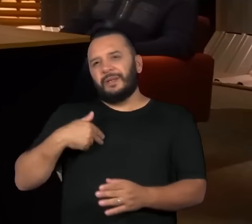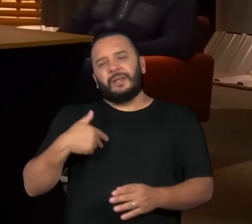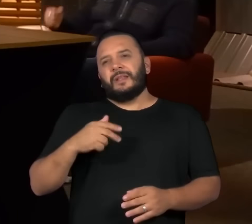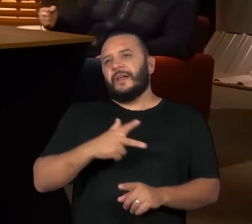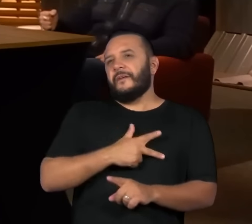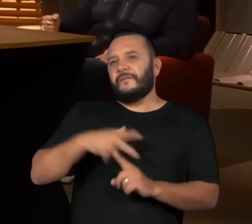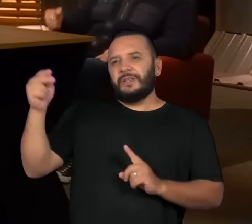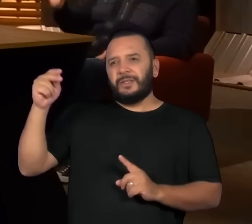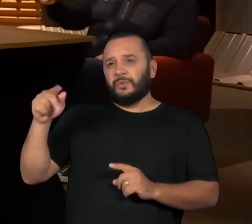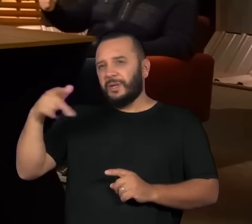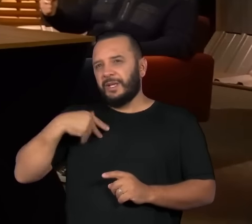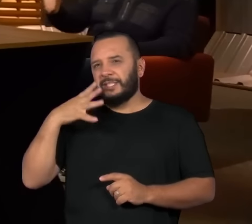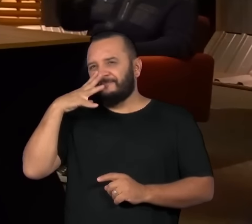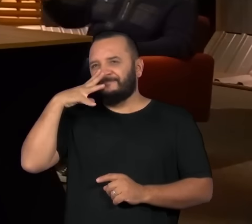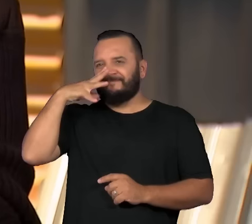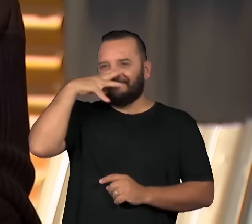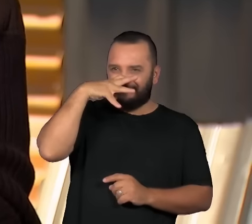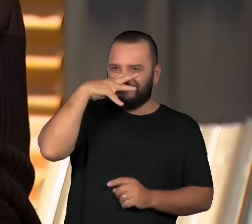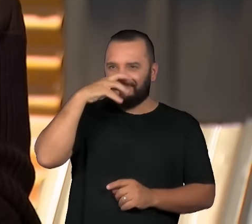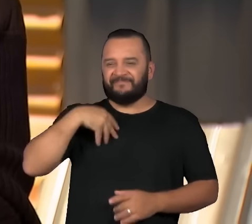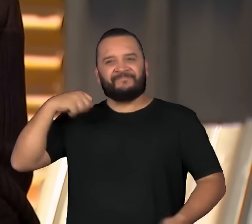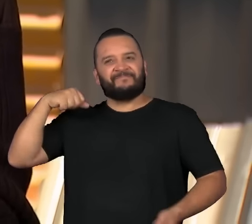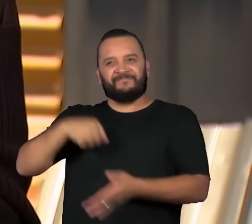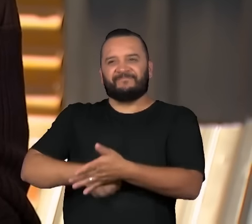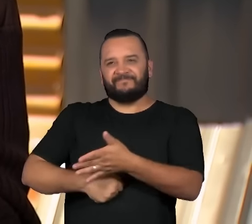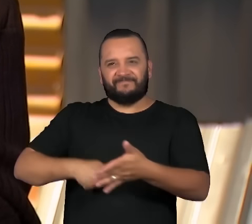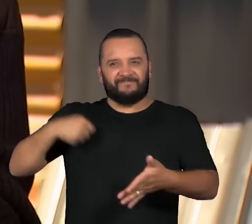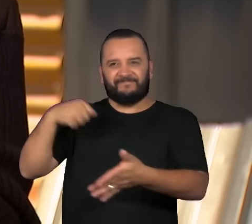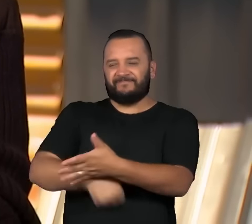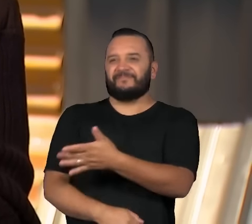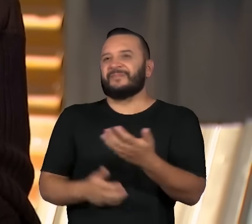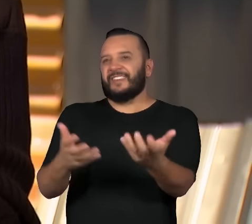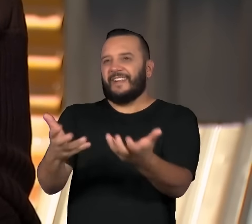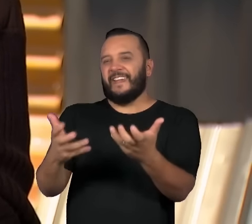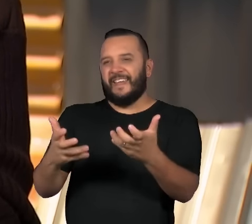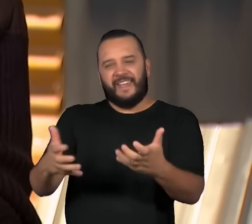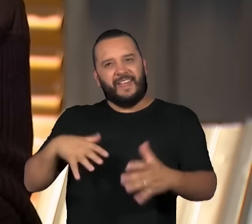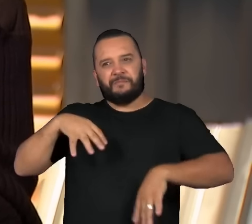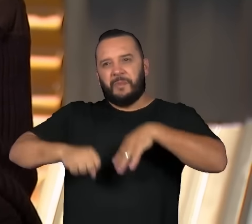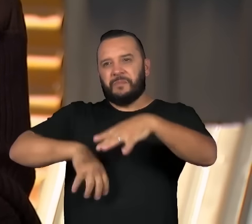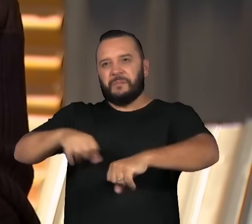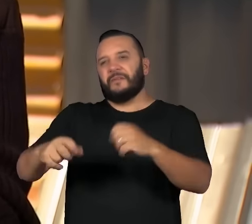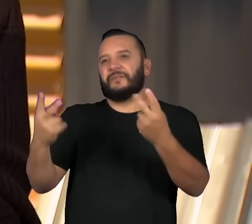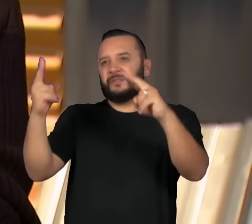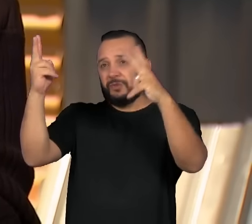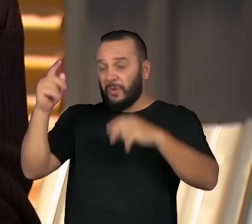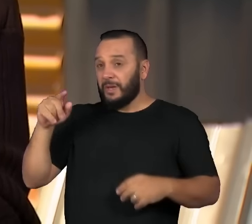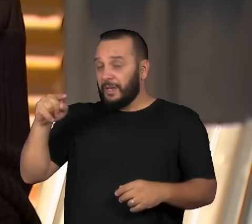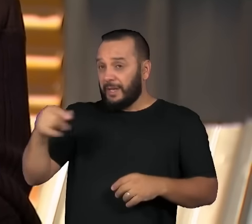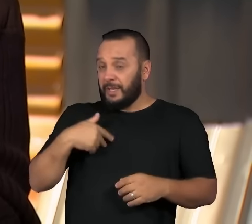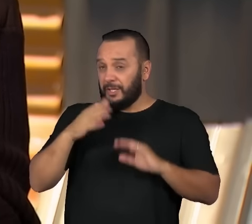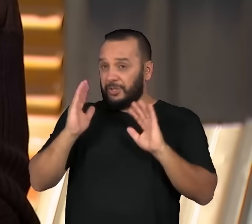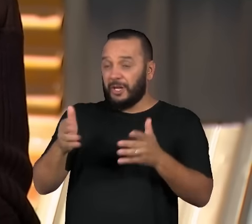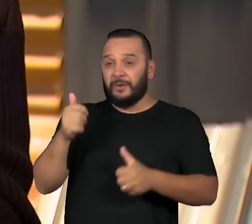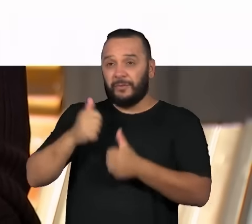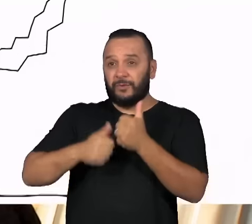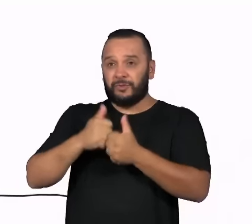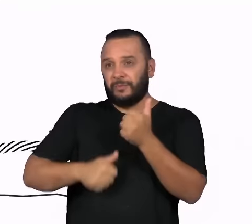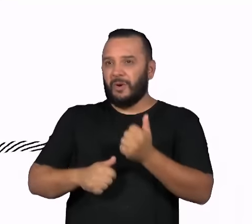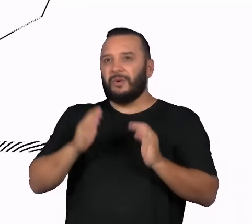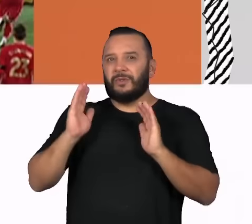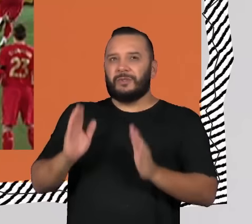muito teimoso no sentido de querer realmente ganhar. O que ele fez naquele jogo lá do Liverpool, porra, é